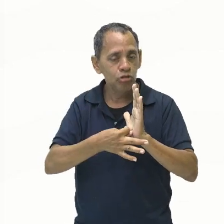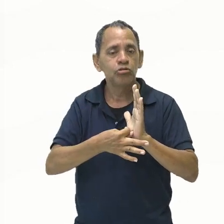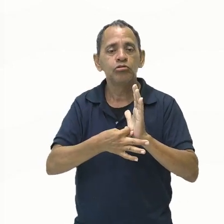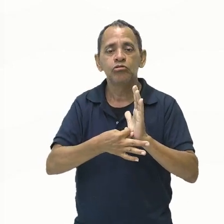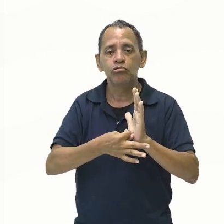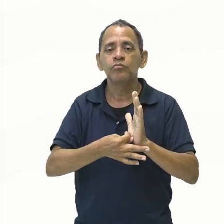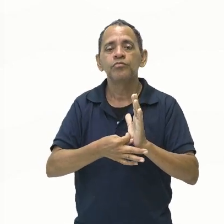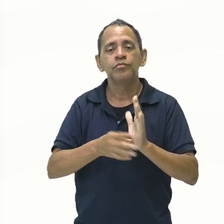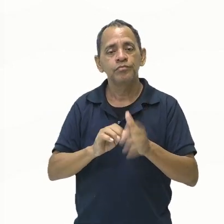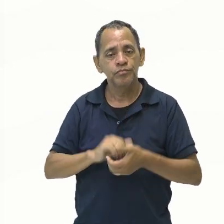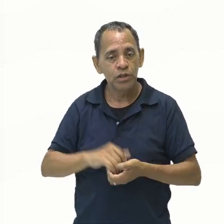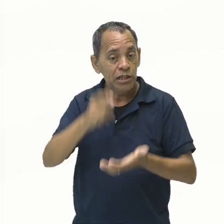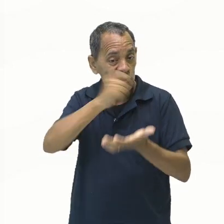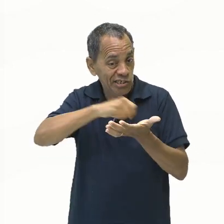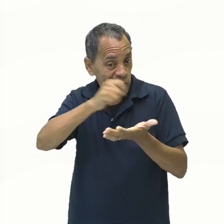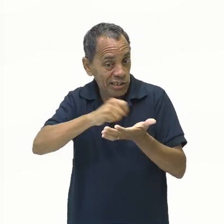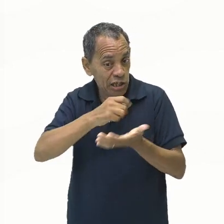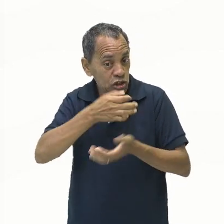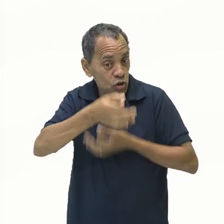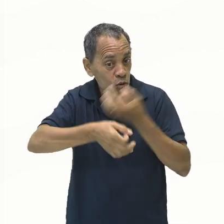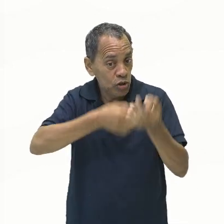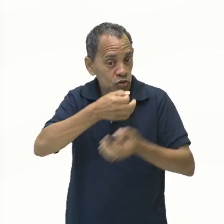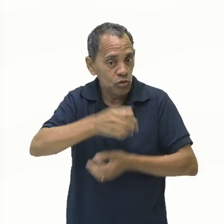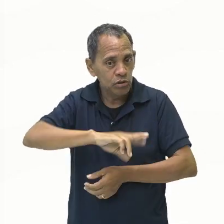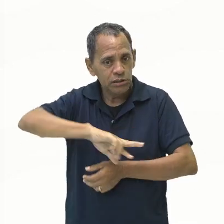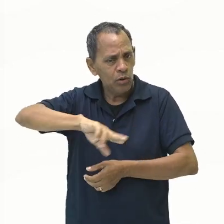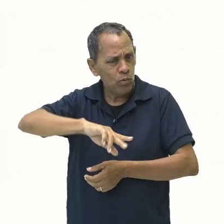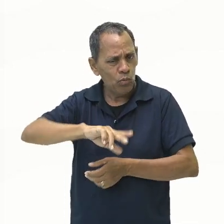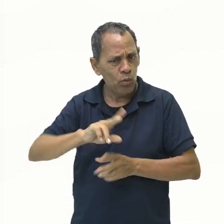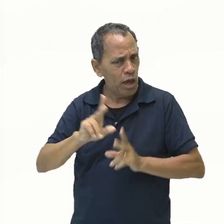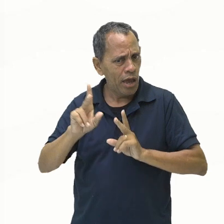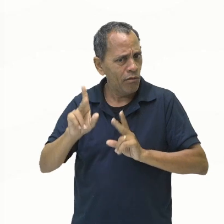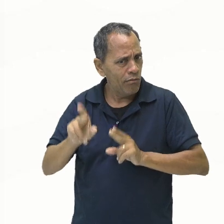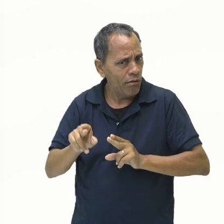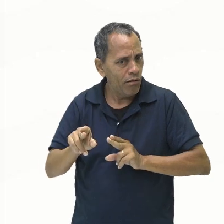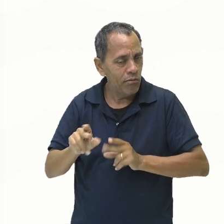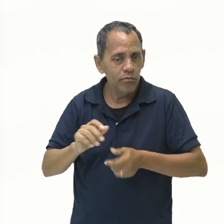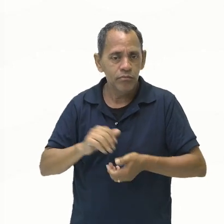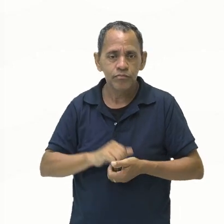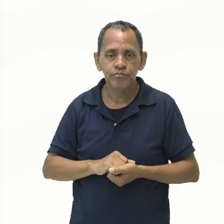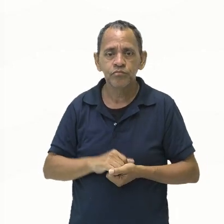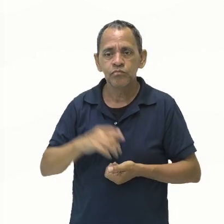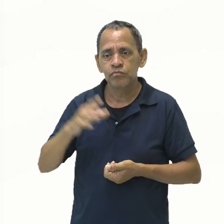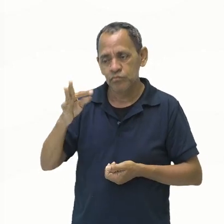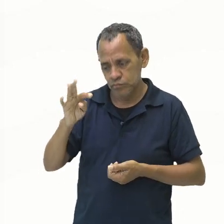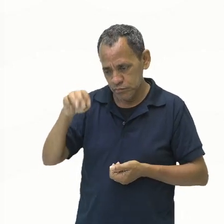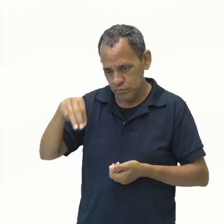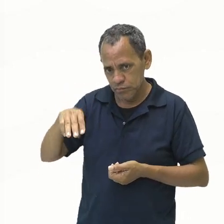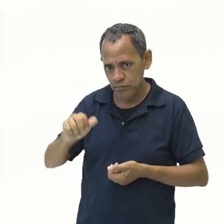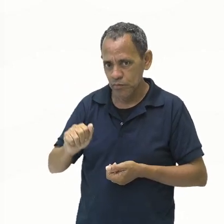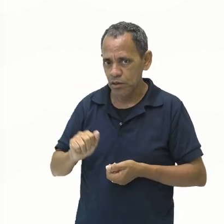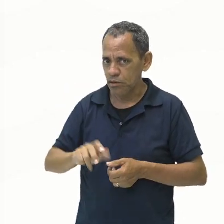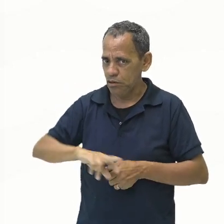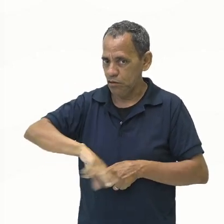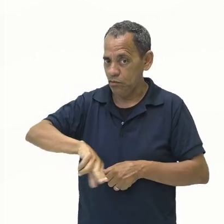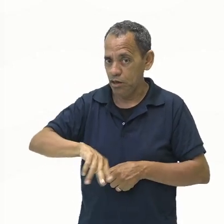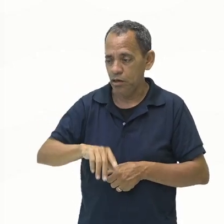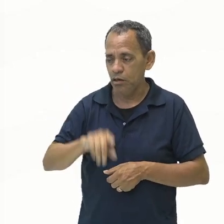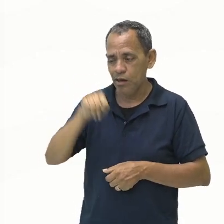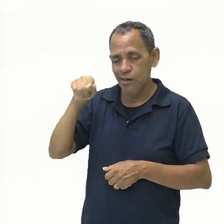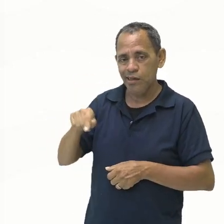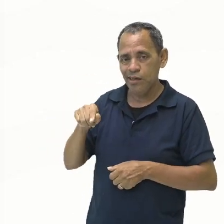de tese, que não é o mesmo que tema. Acabamos de ver o que é o tema. O tema é o assunto. O tema é o objeto